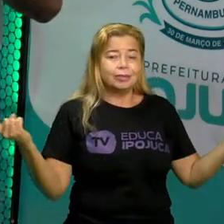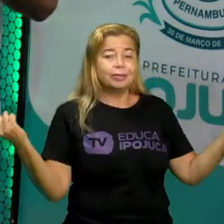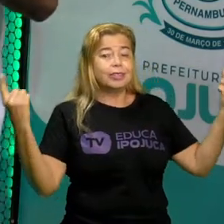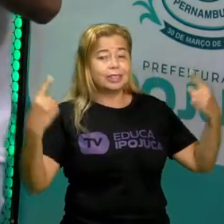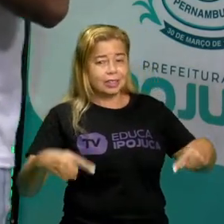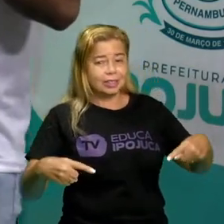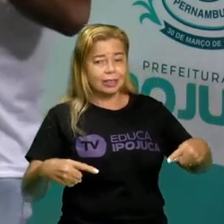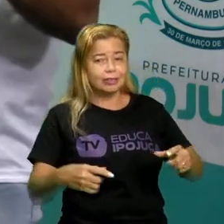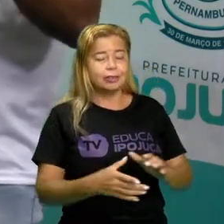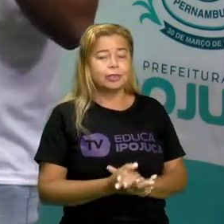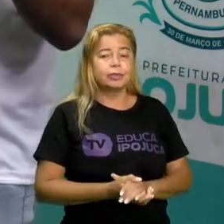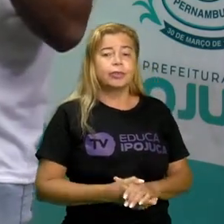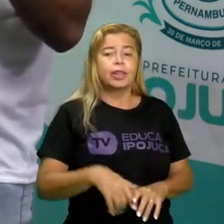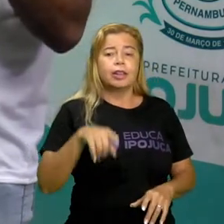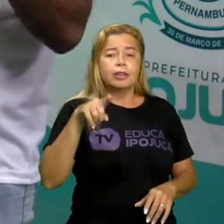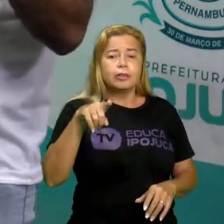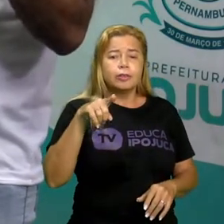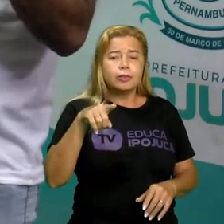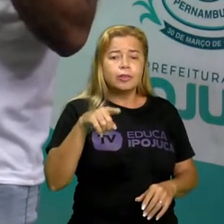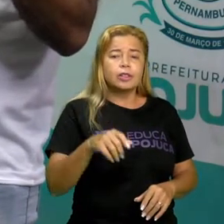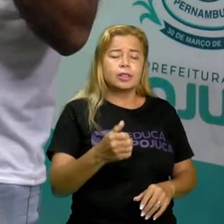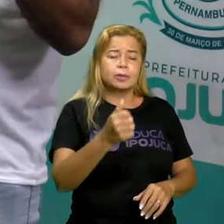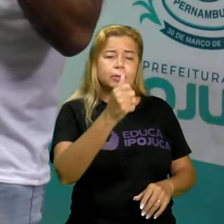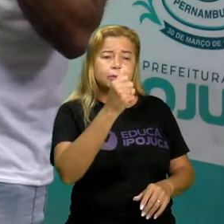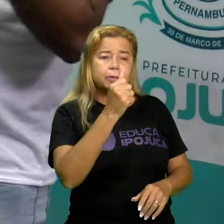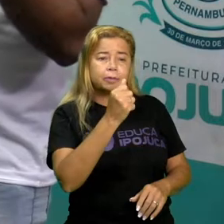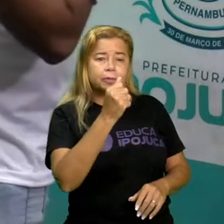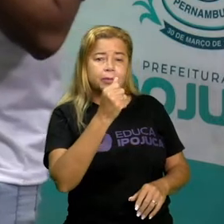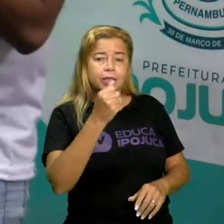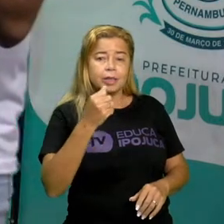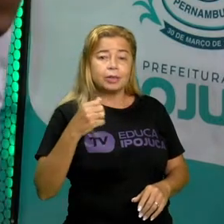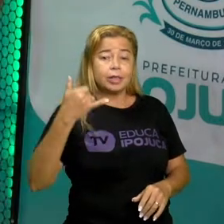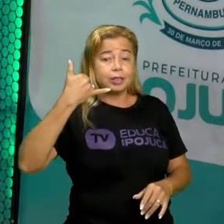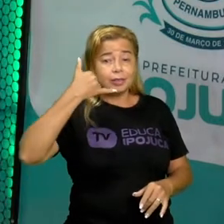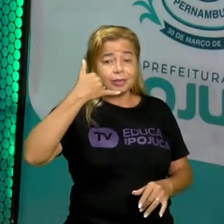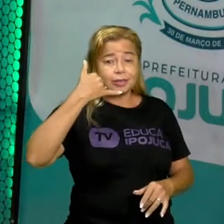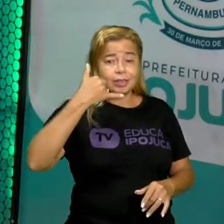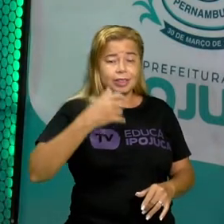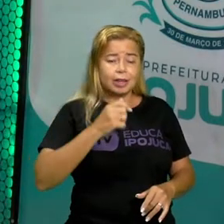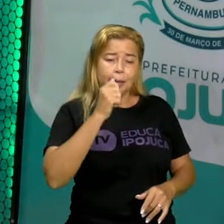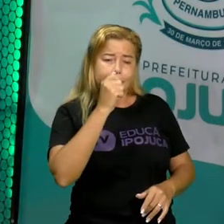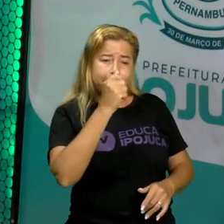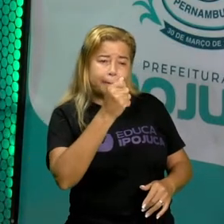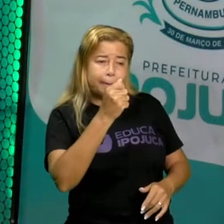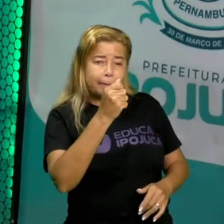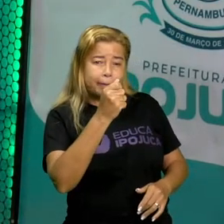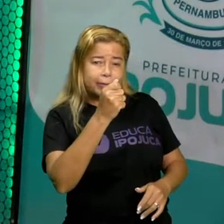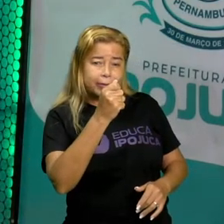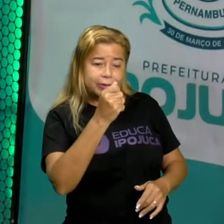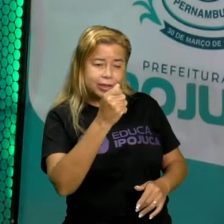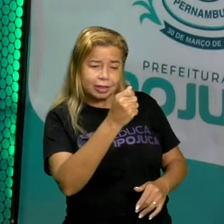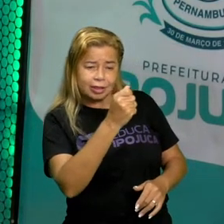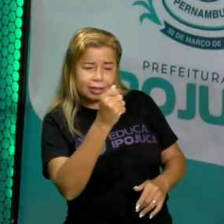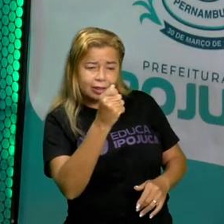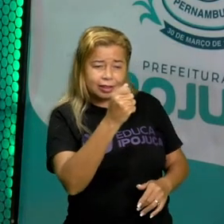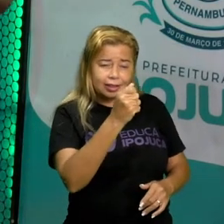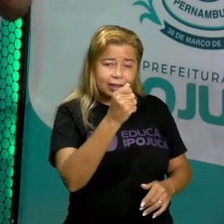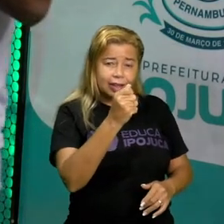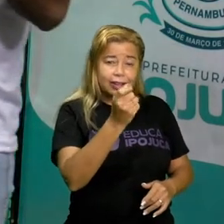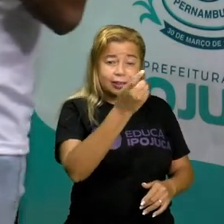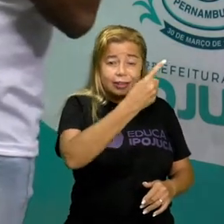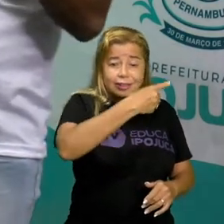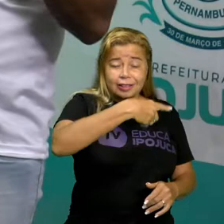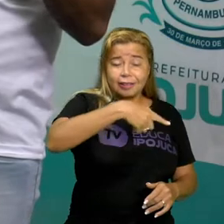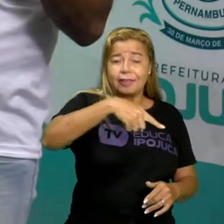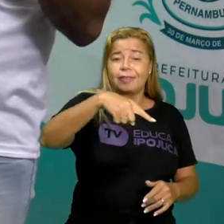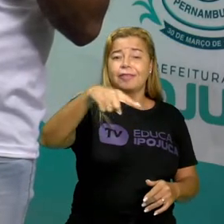Então você vai pegar aí a câmera do seu celular, apontar aqui para o QR Code e você vai ser